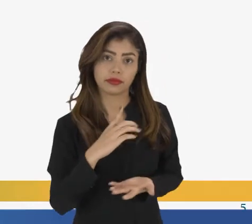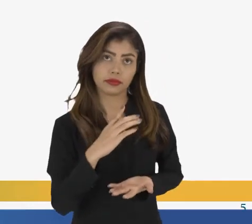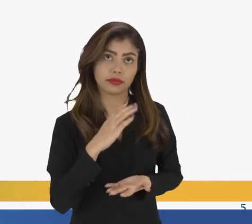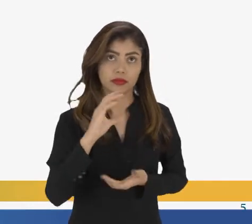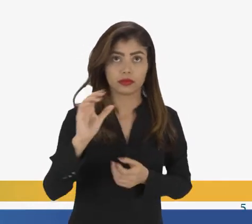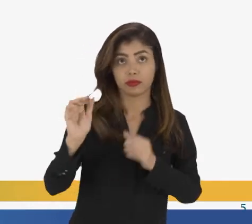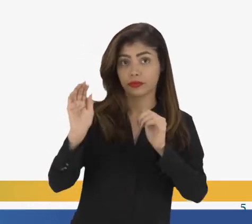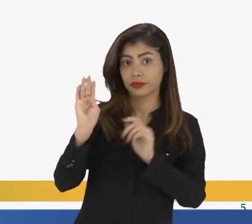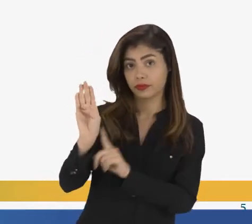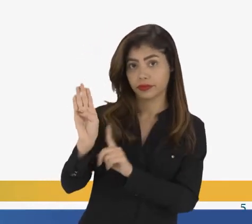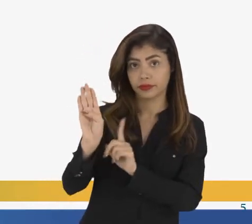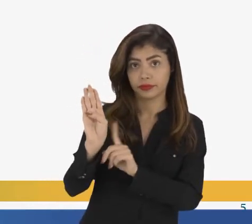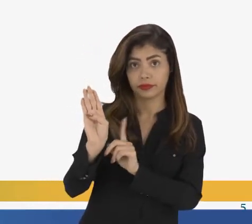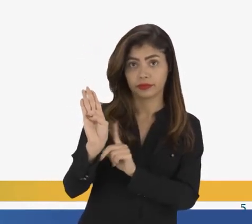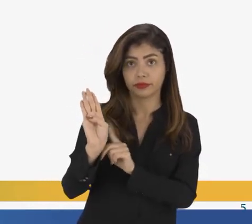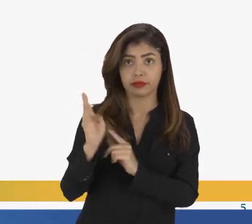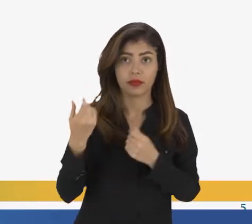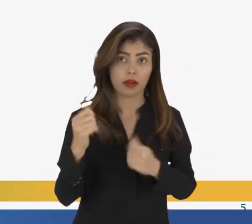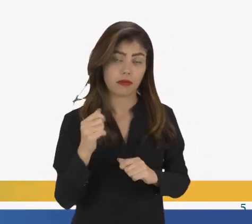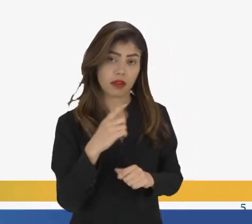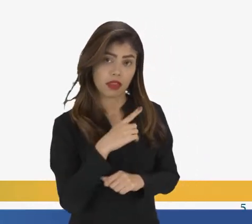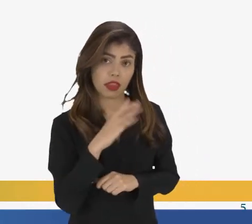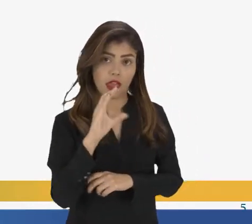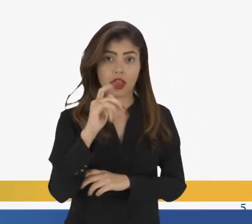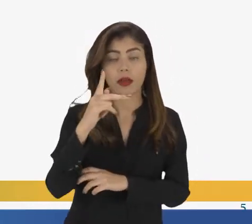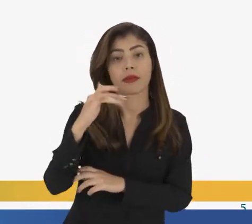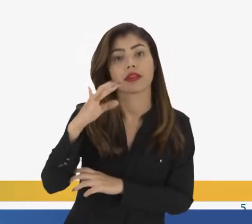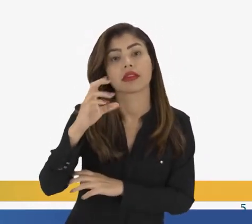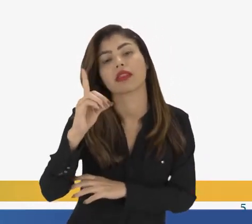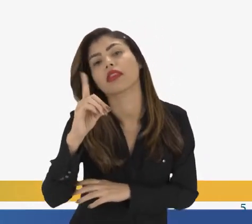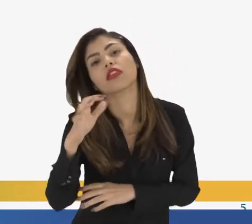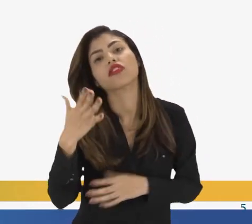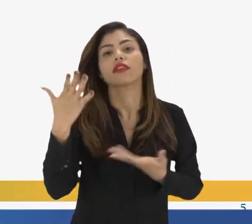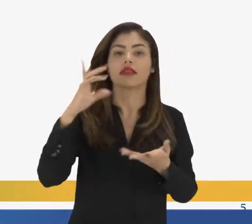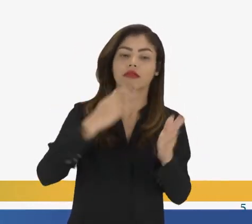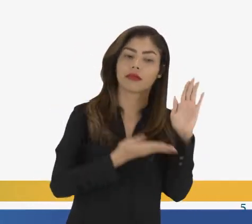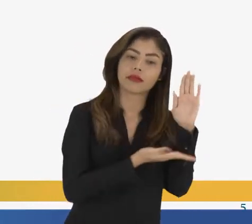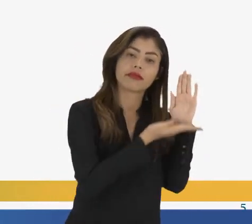o cubo B, ele tem uma capacidade térmica